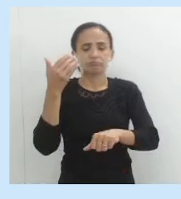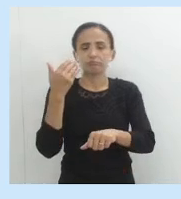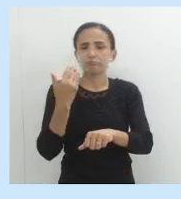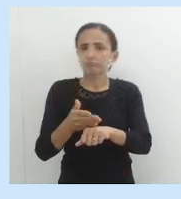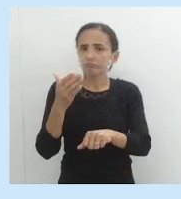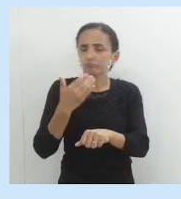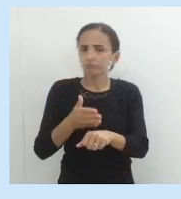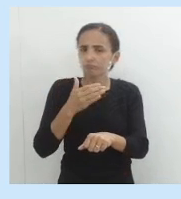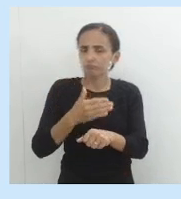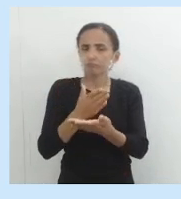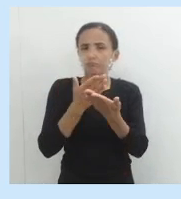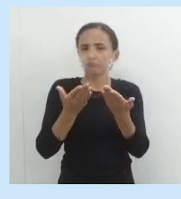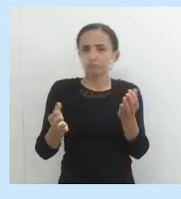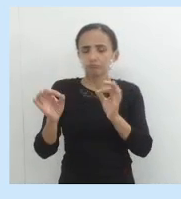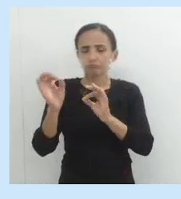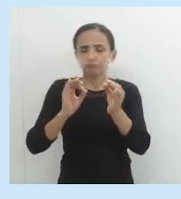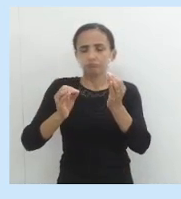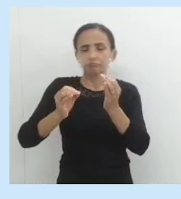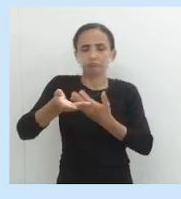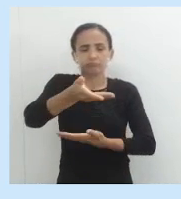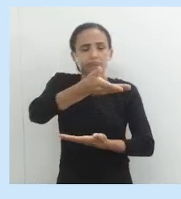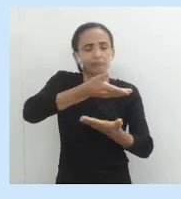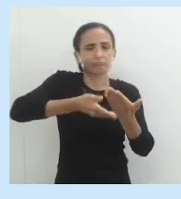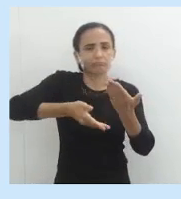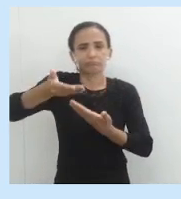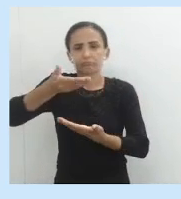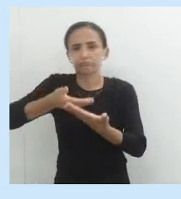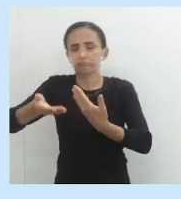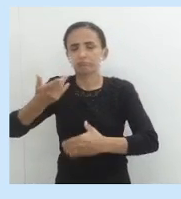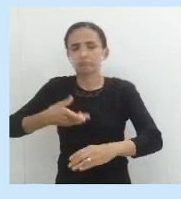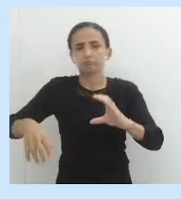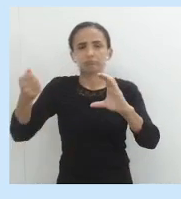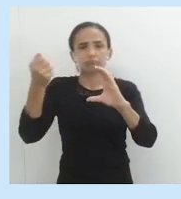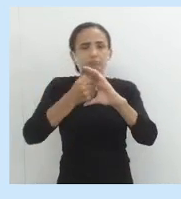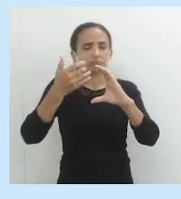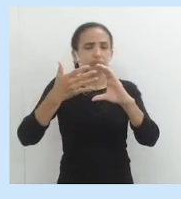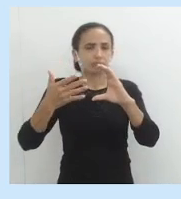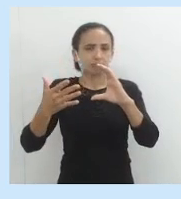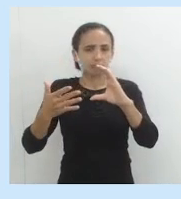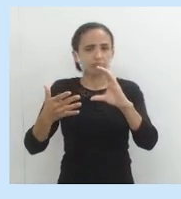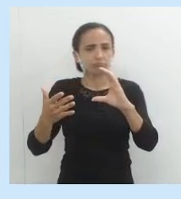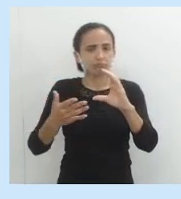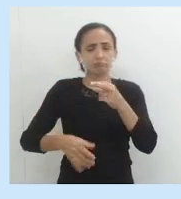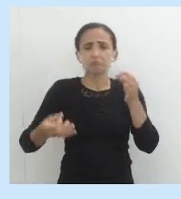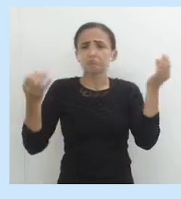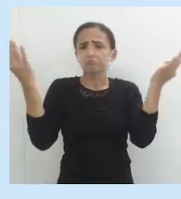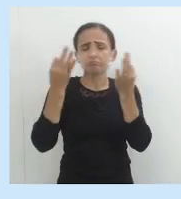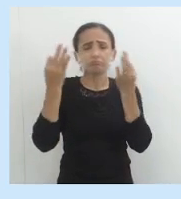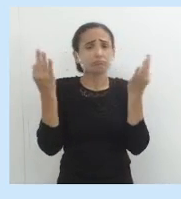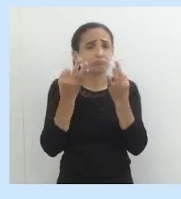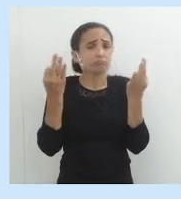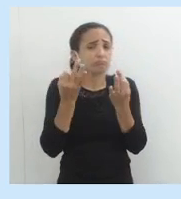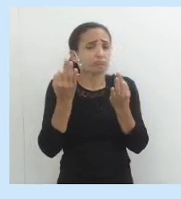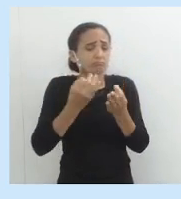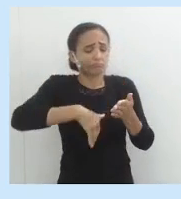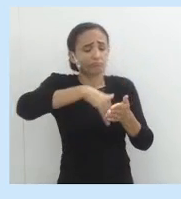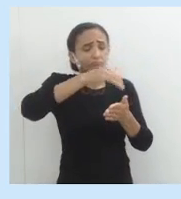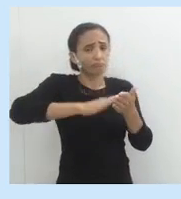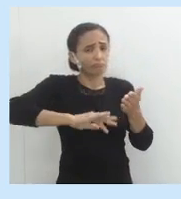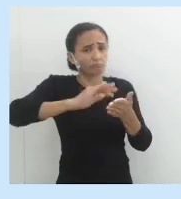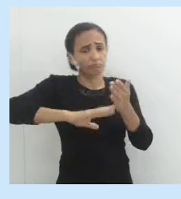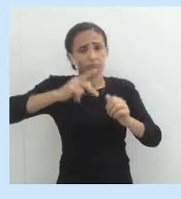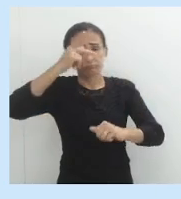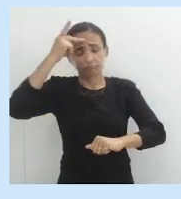Então, e o Renascimento também ele é caracterizado, né, pela perfeição do traço. Os artistas desse